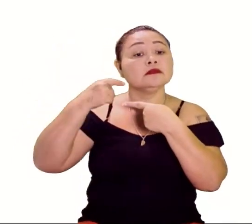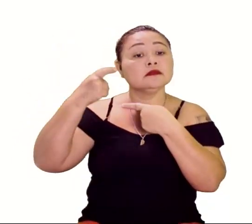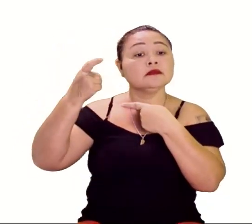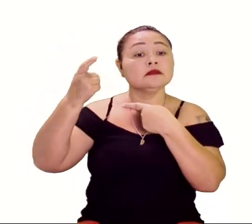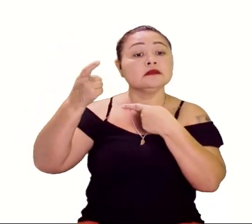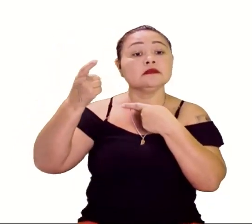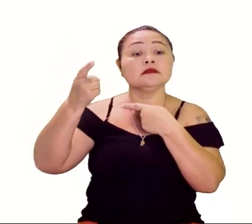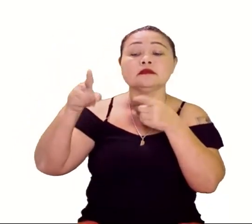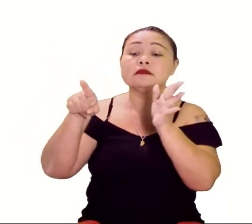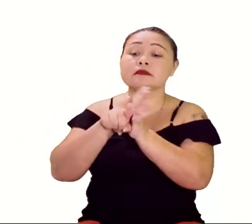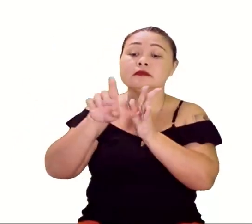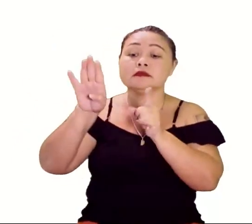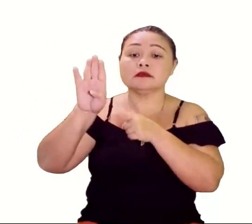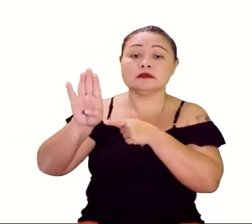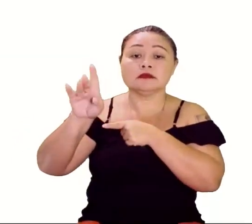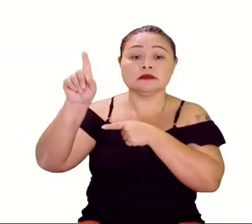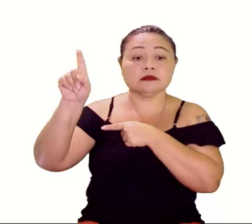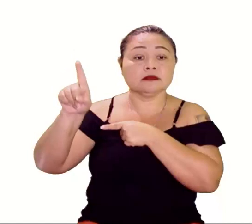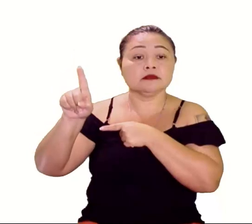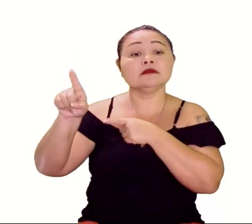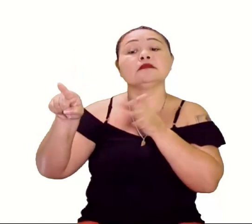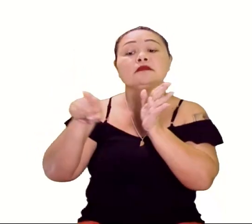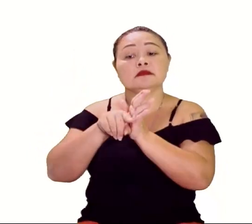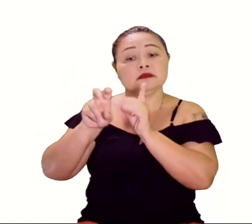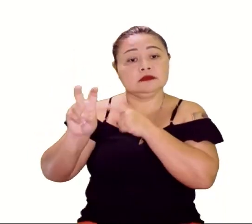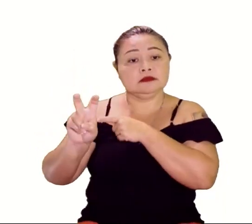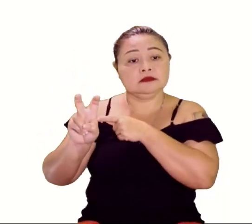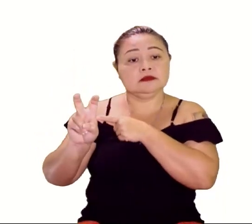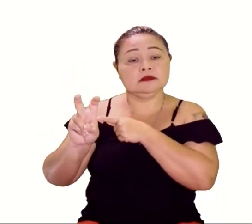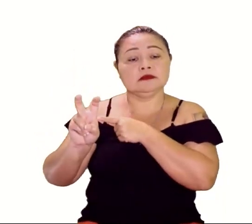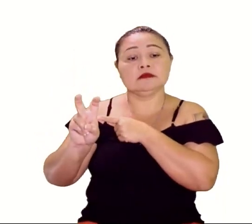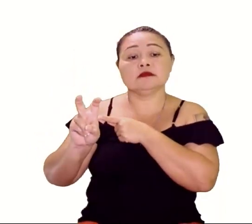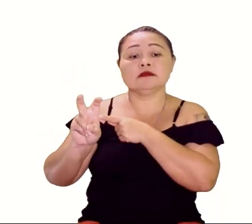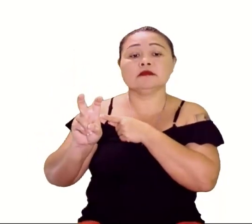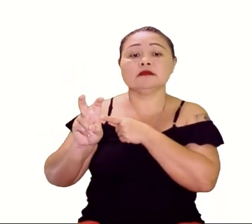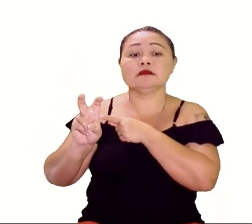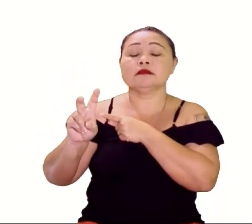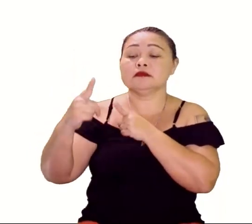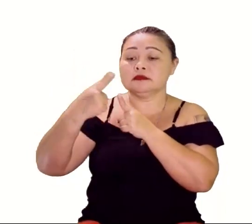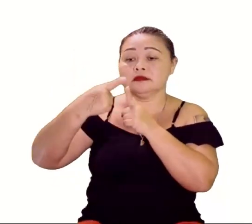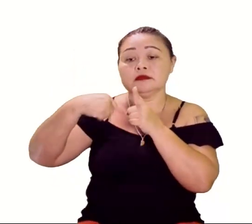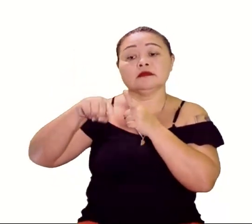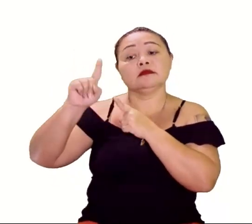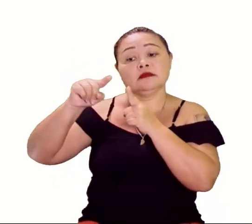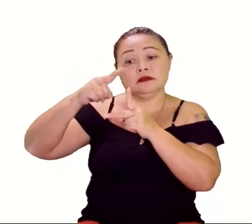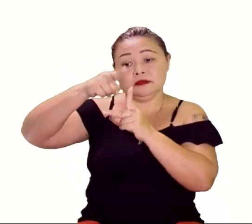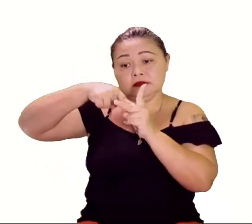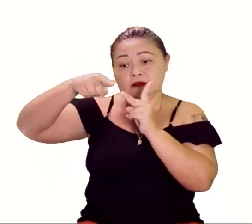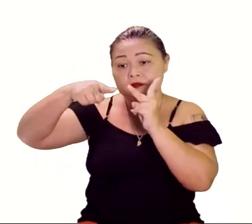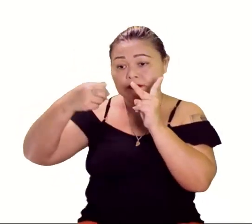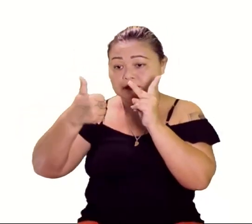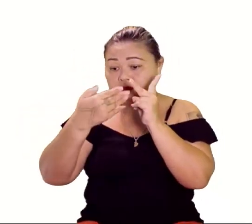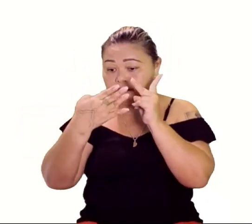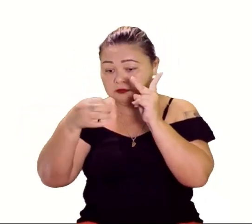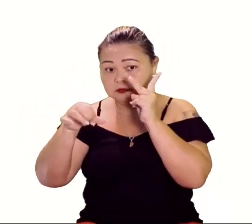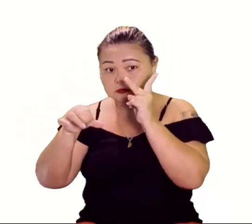lá. Menos B, nosso B, menos 5. Menos 5. Vai ficar menos 5. O nosso delta, 49. 49. E o nosso A